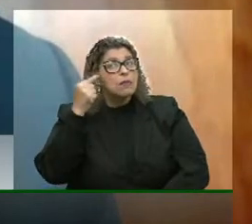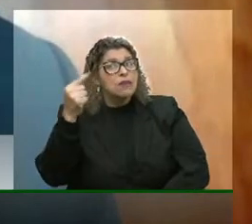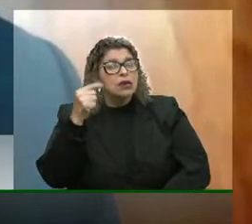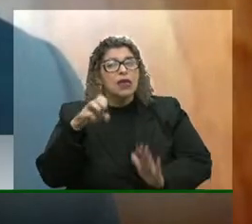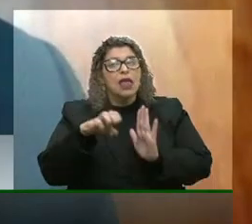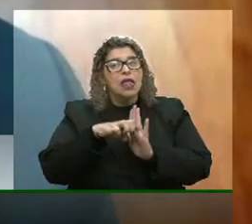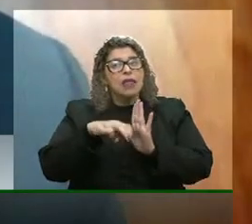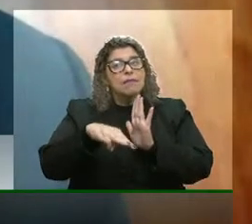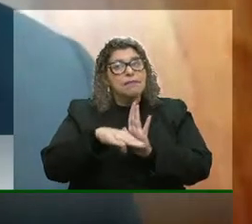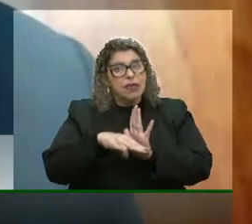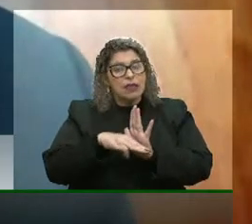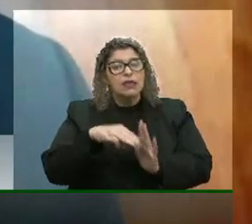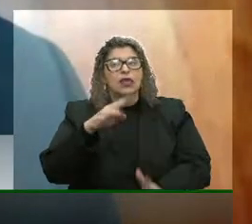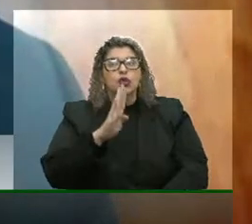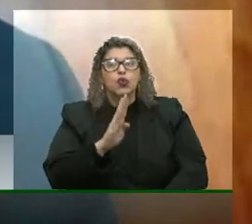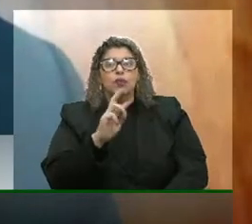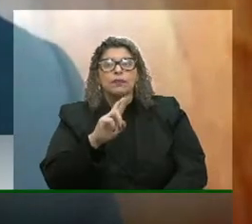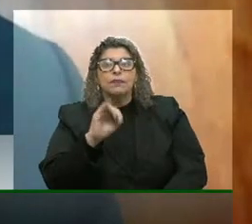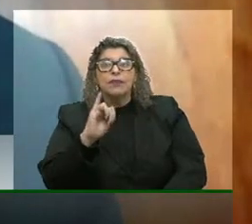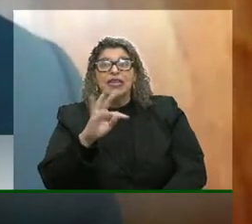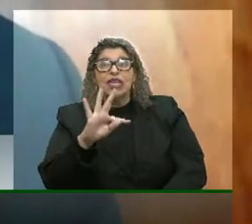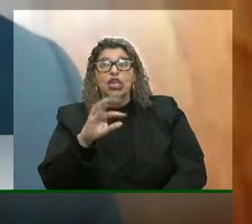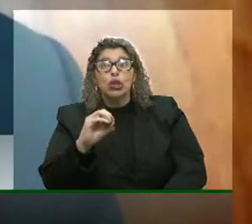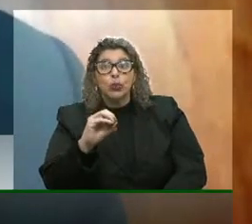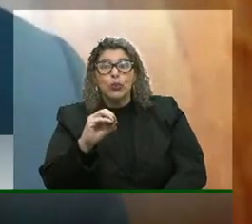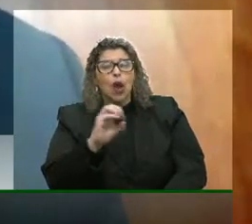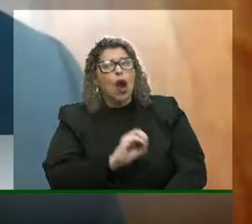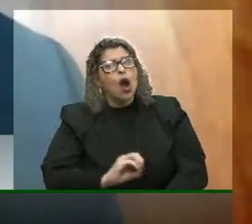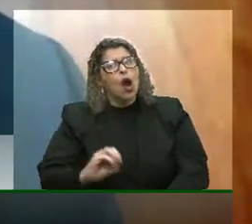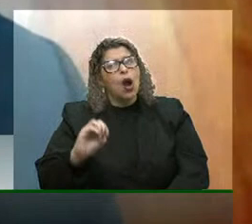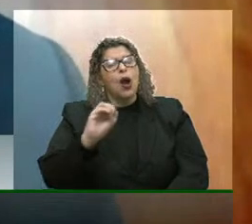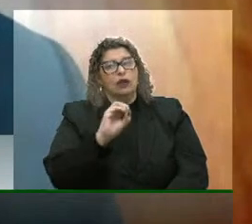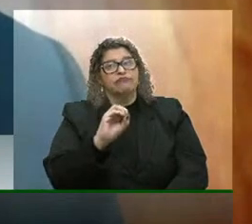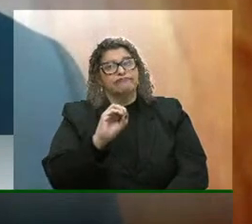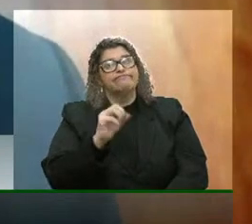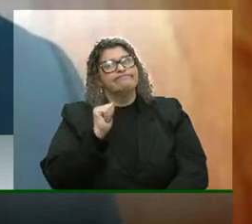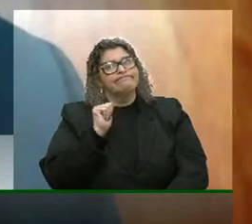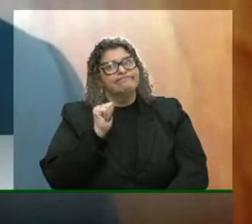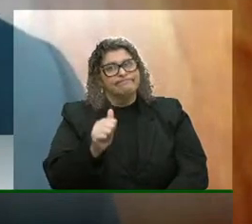do deputado Brito, que eleva de 20% para 30%, é extremamente razoável.